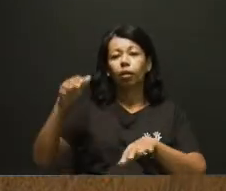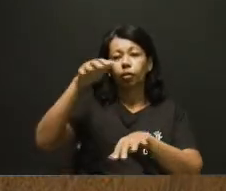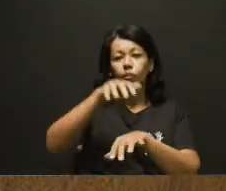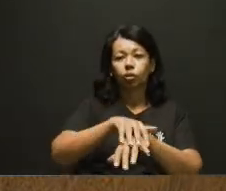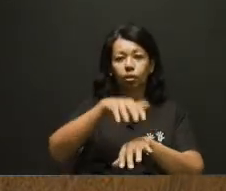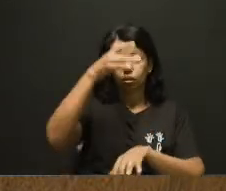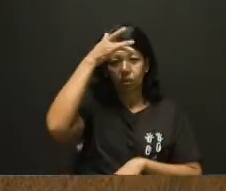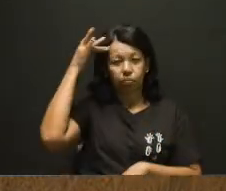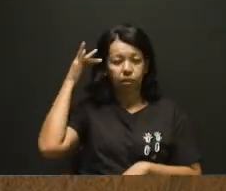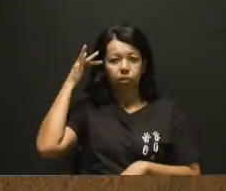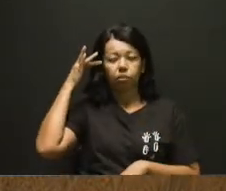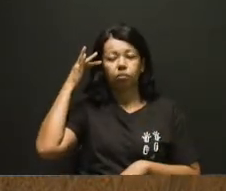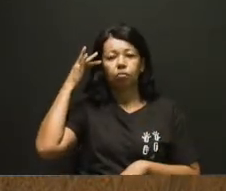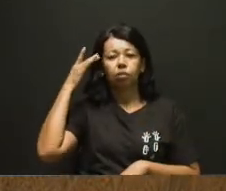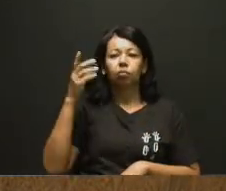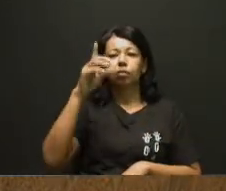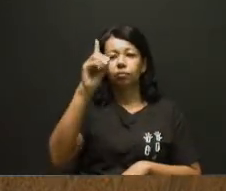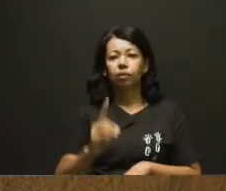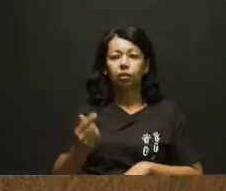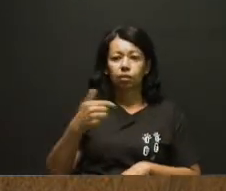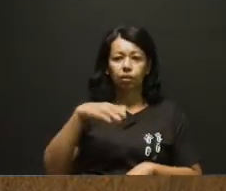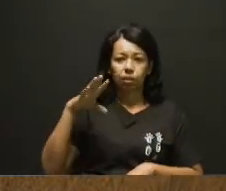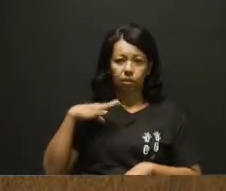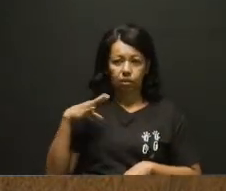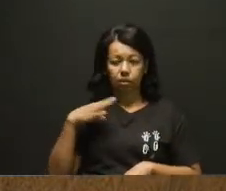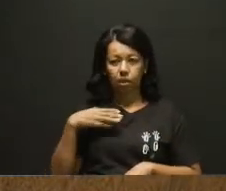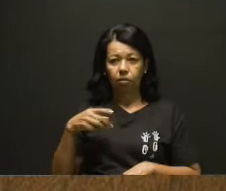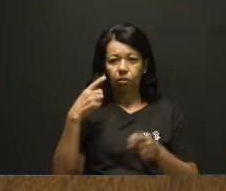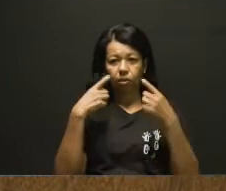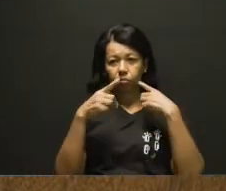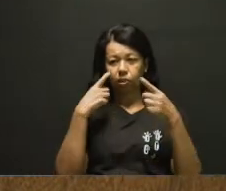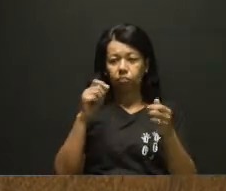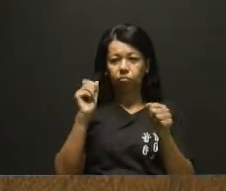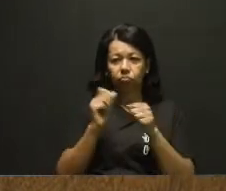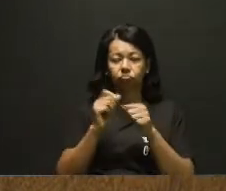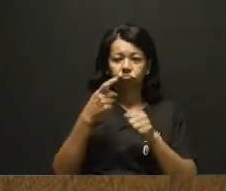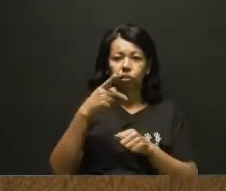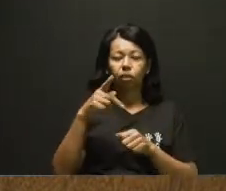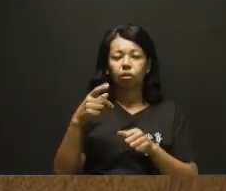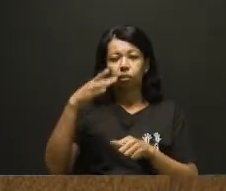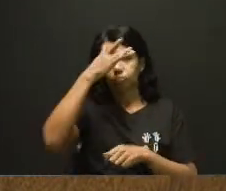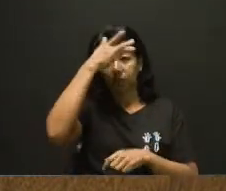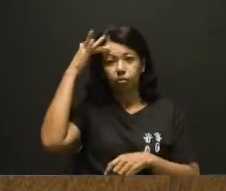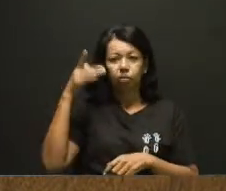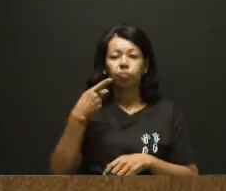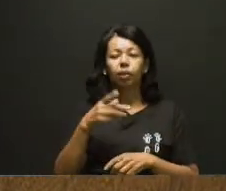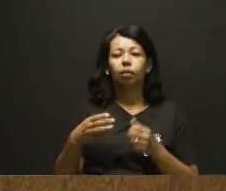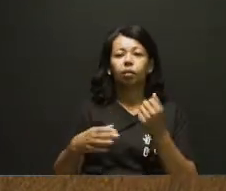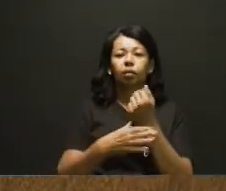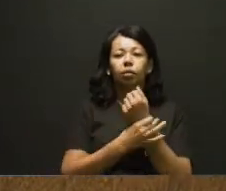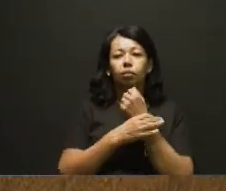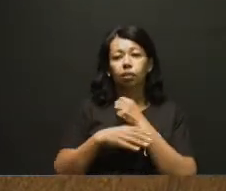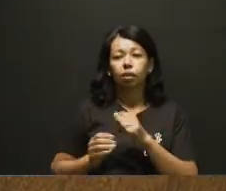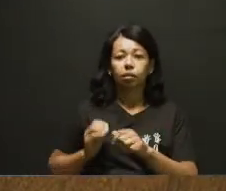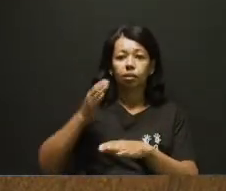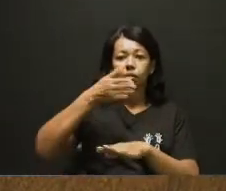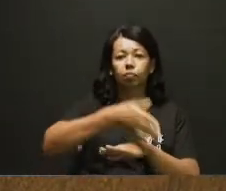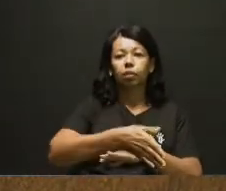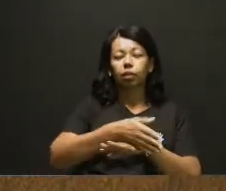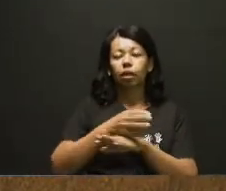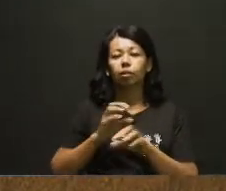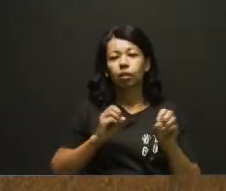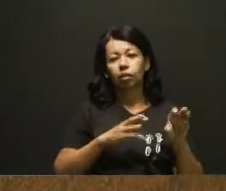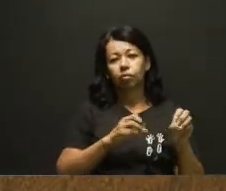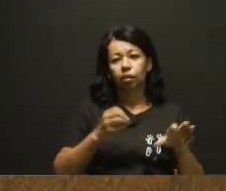com deficiência deste município cobrando ações dos componentes para garantir a acessibilidade à educação